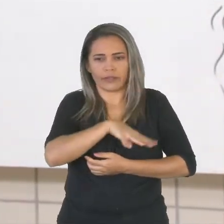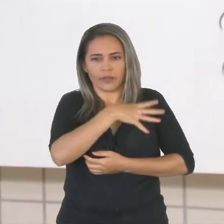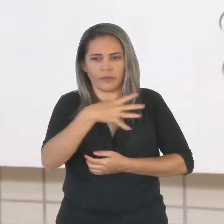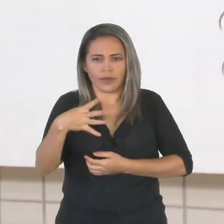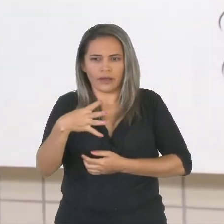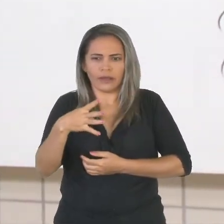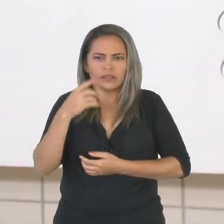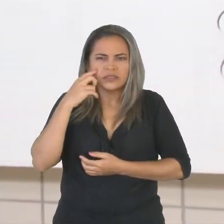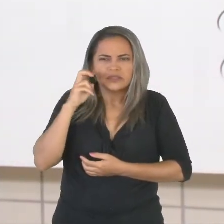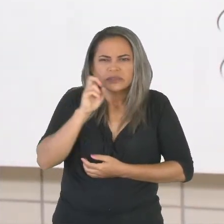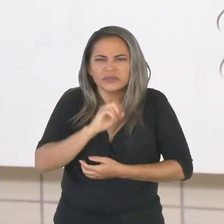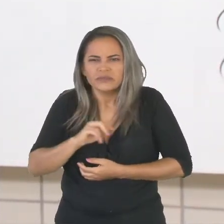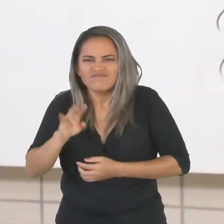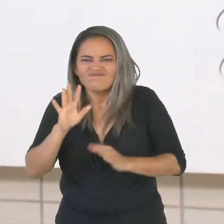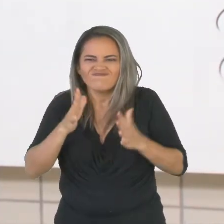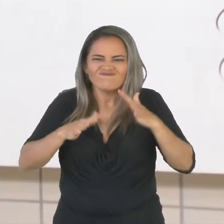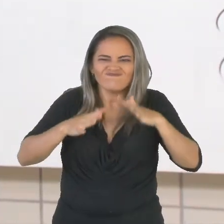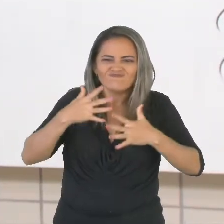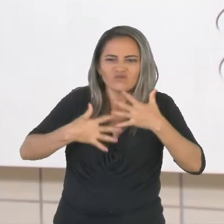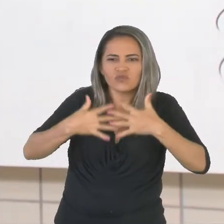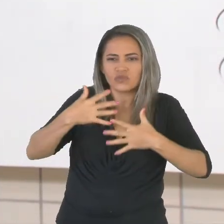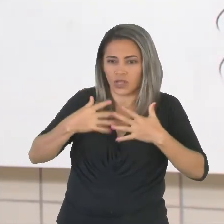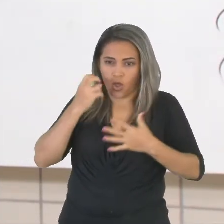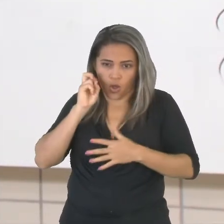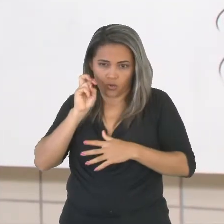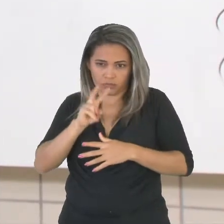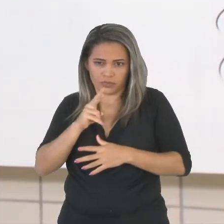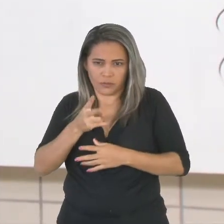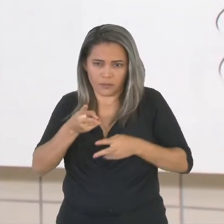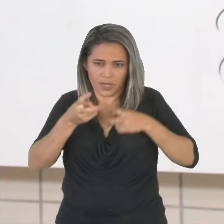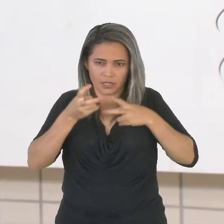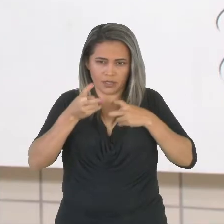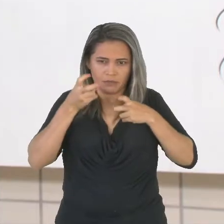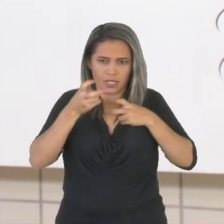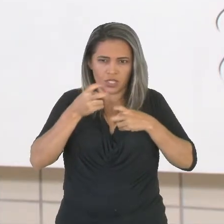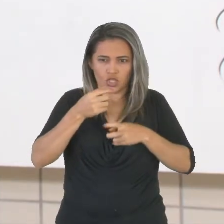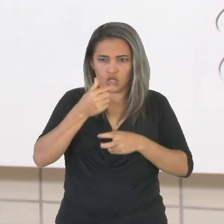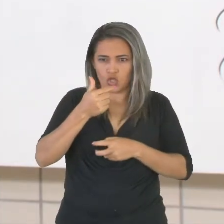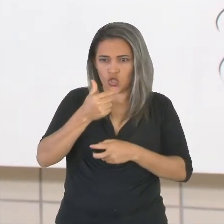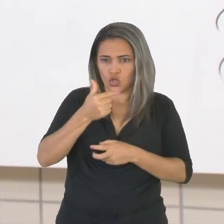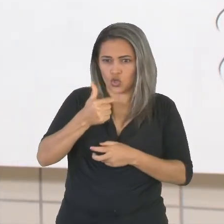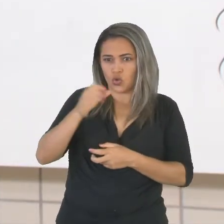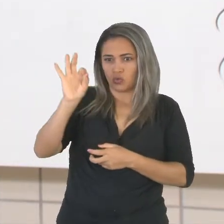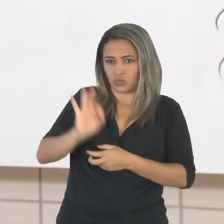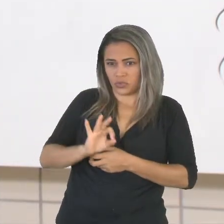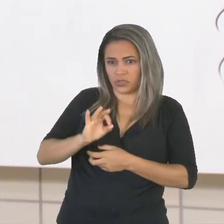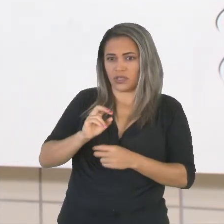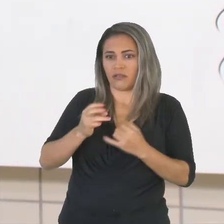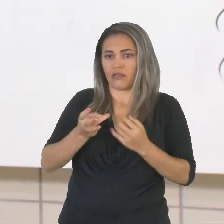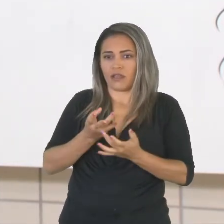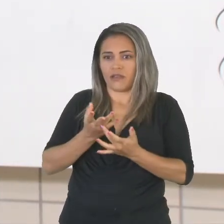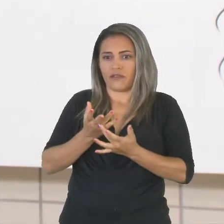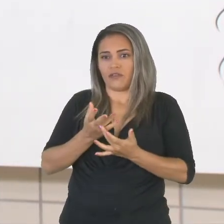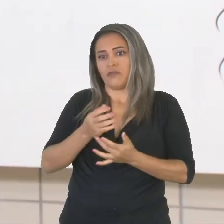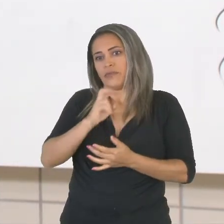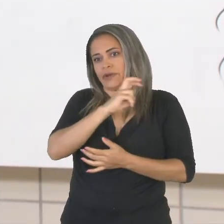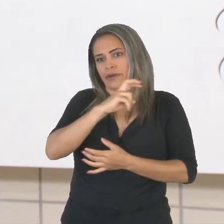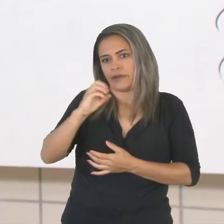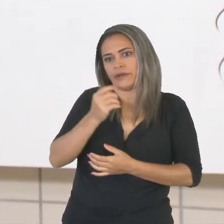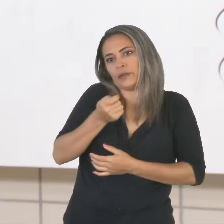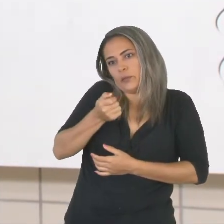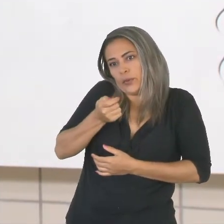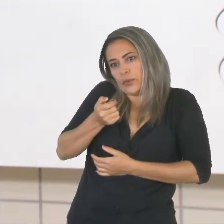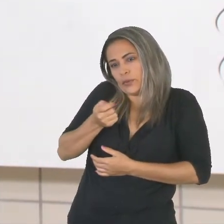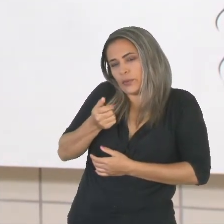deixa isso tão claro. Óbvio que se você olhar e perceber que 2% são viúvos, para 500 é muito